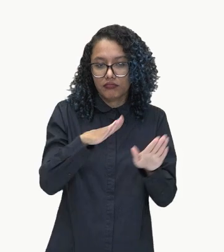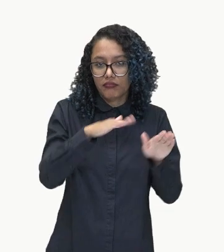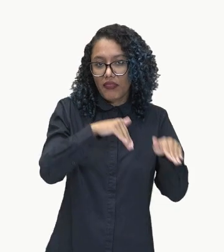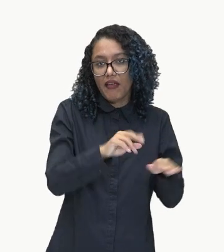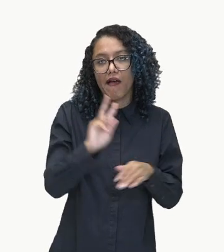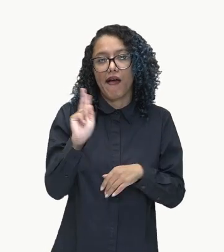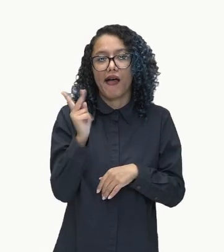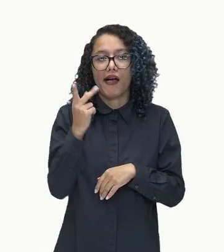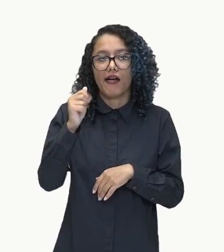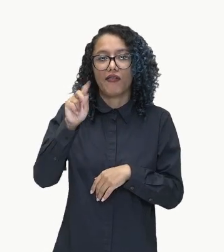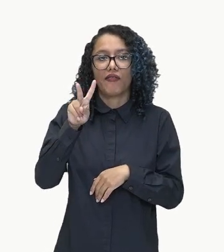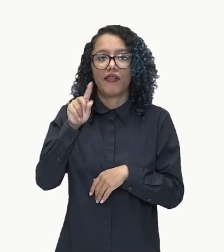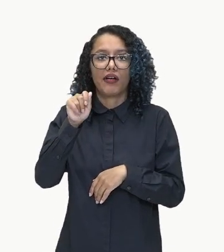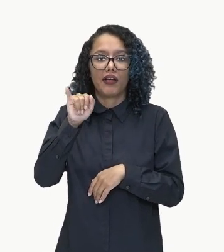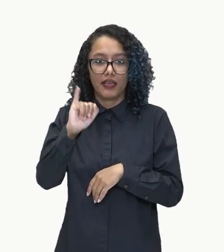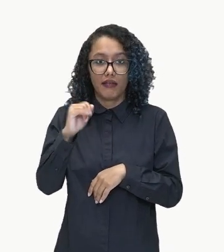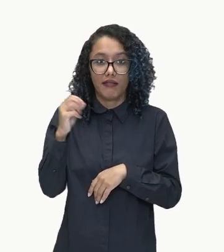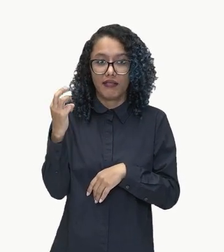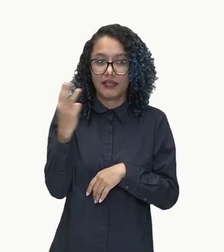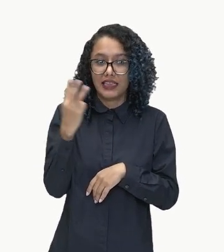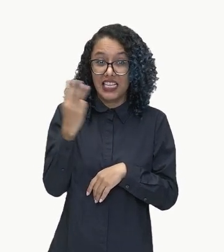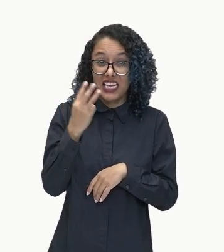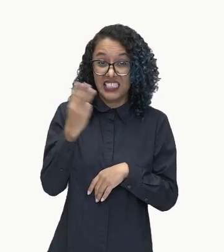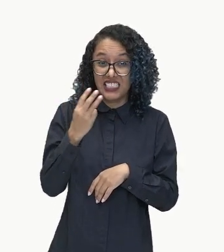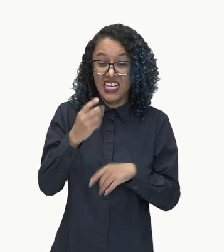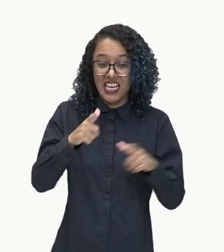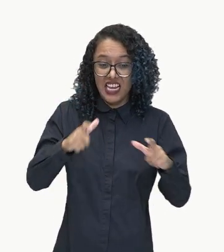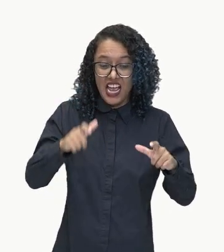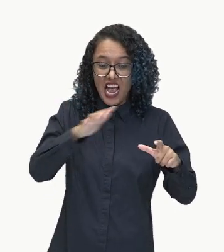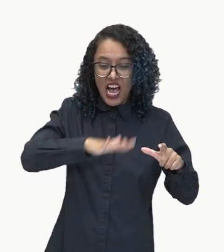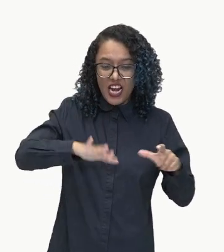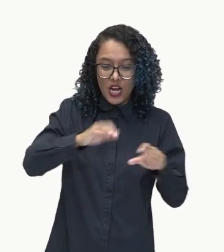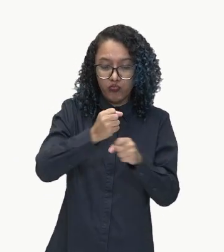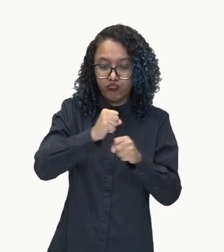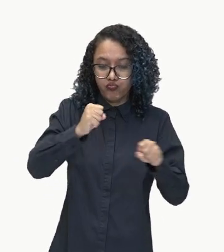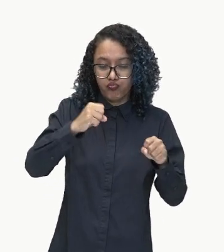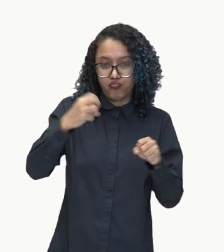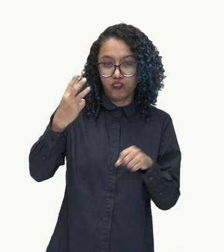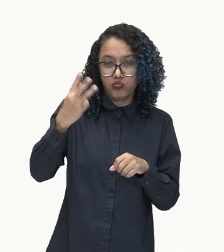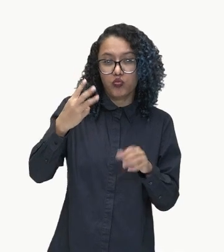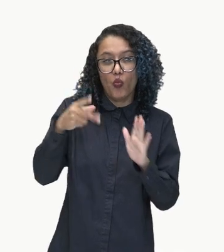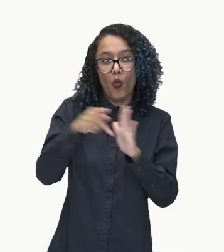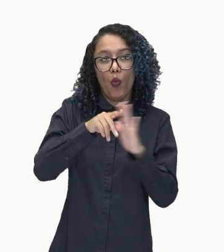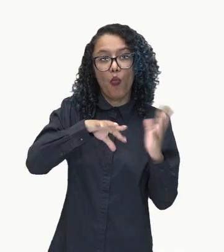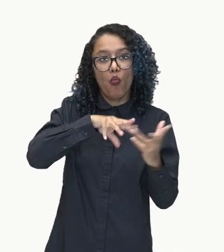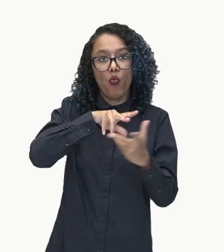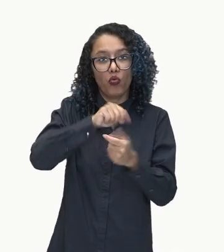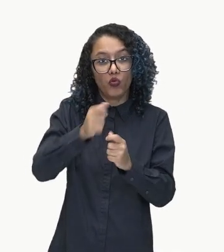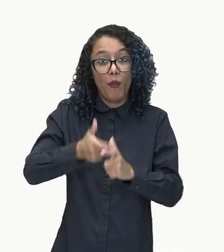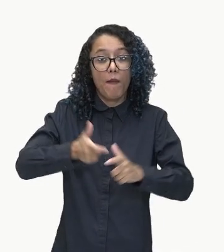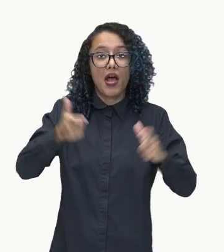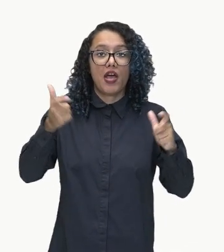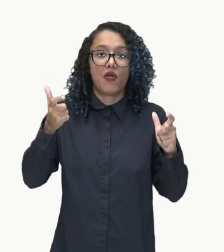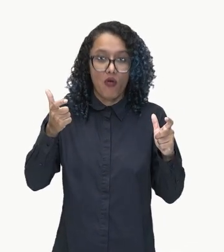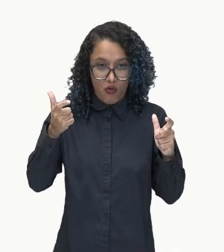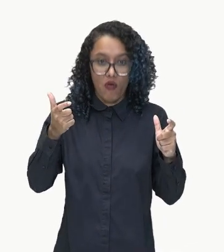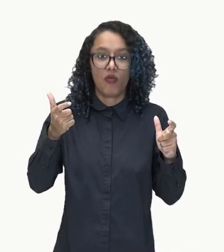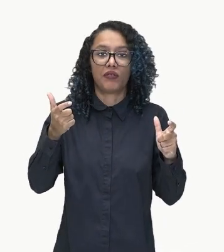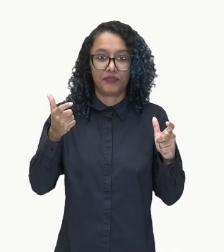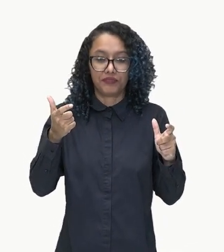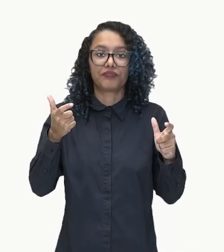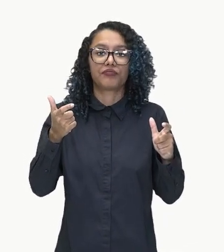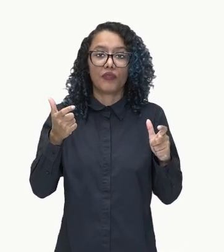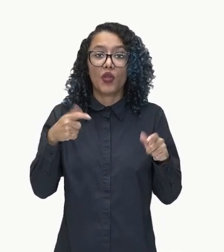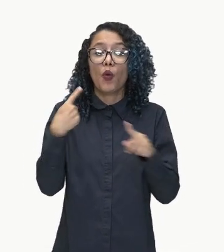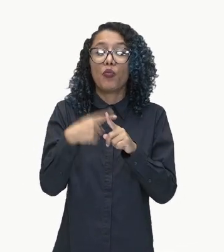terceiro maior território do mundo. Por quê? Porque vai pegar também a parte do